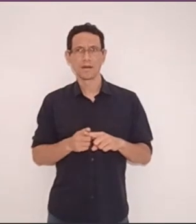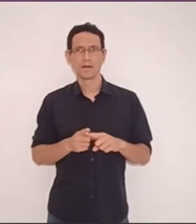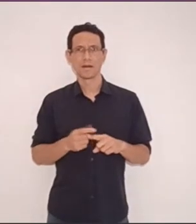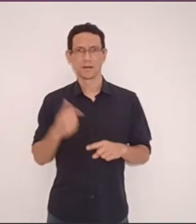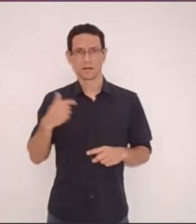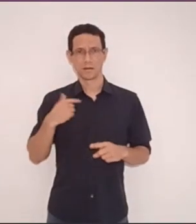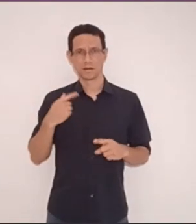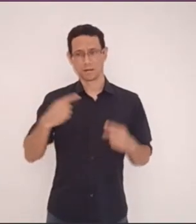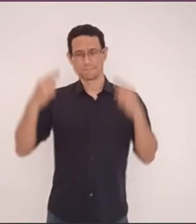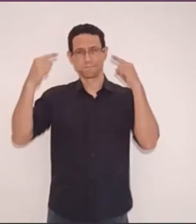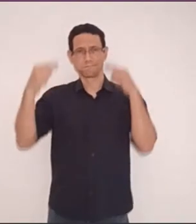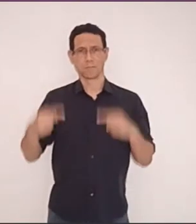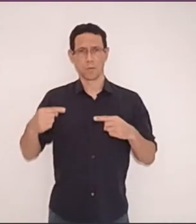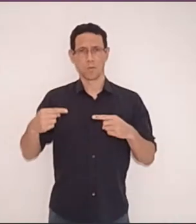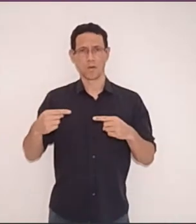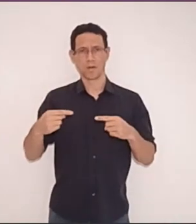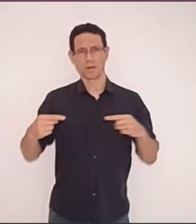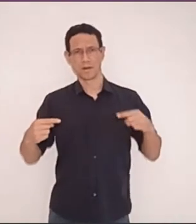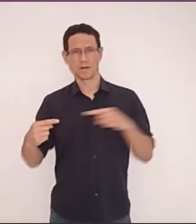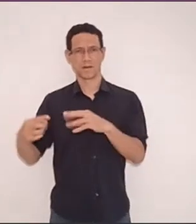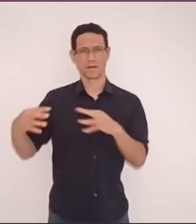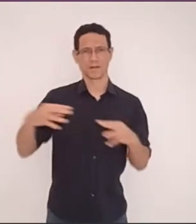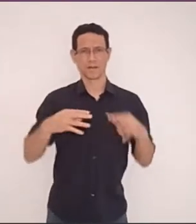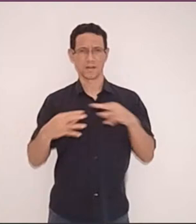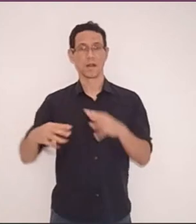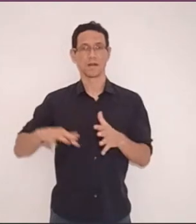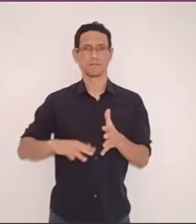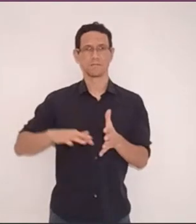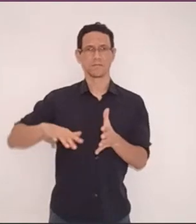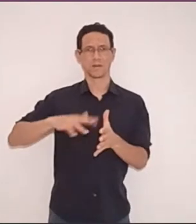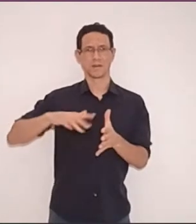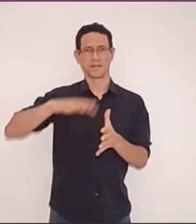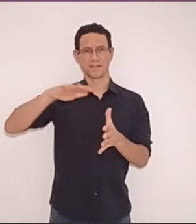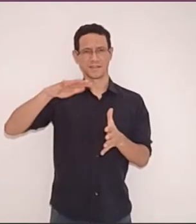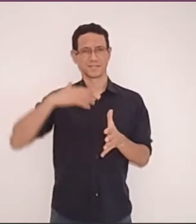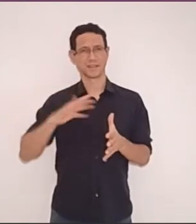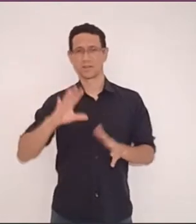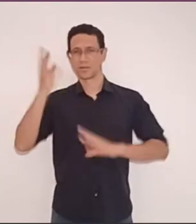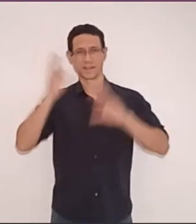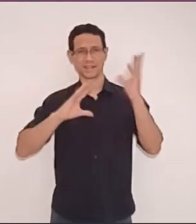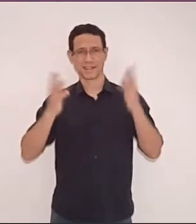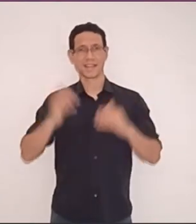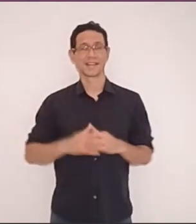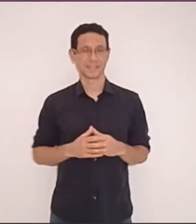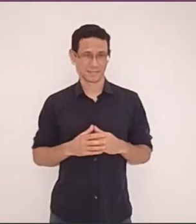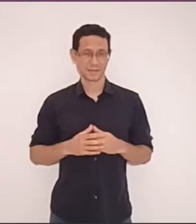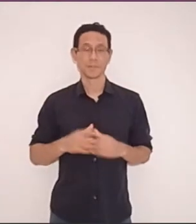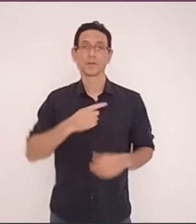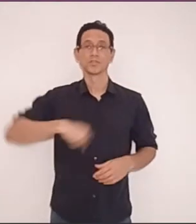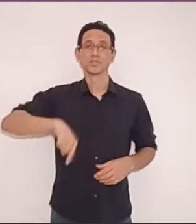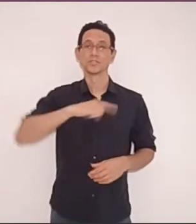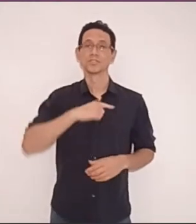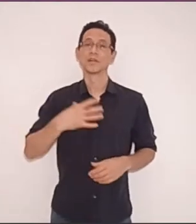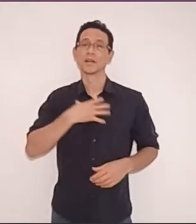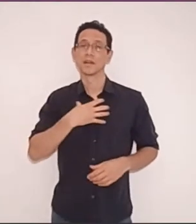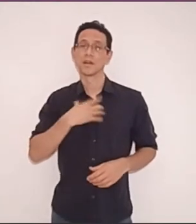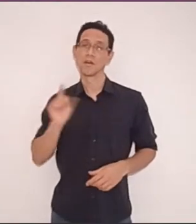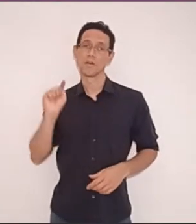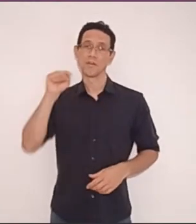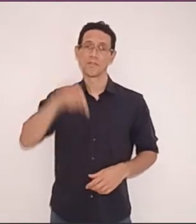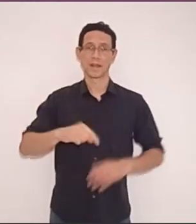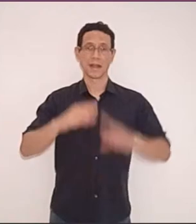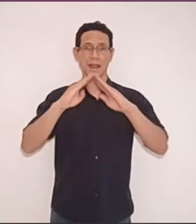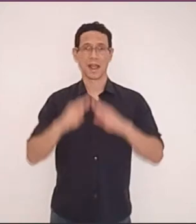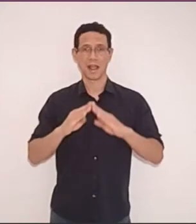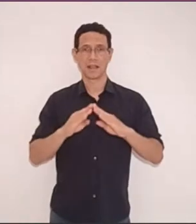escutar o percurso do rio não transformado mas eu preciso acomodar maneira como uma divisão de território nós nos comunicamos